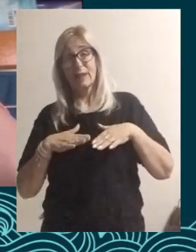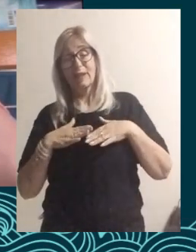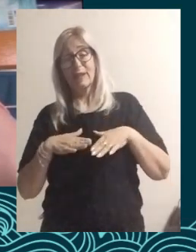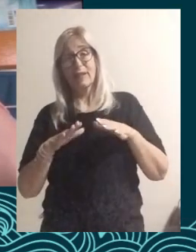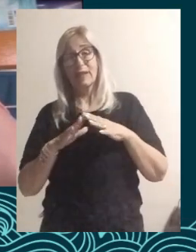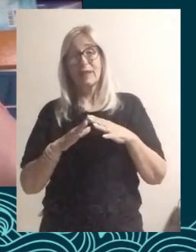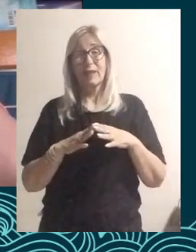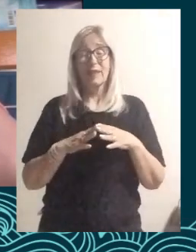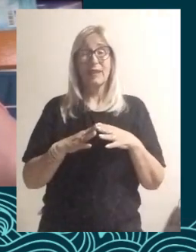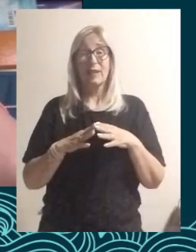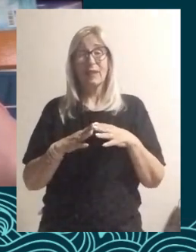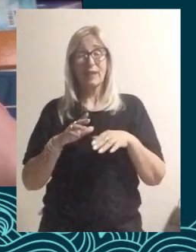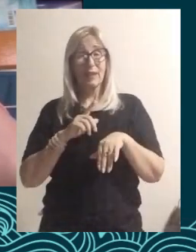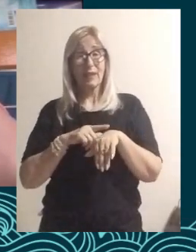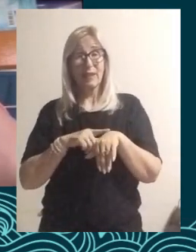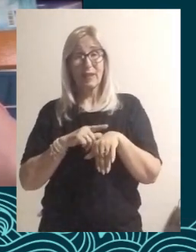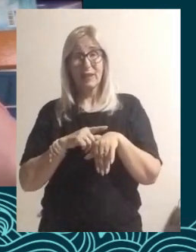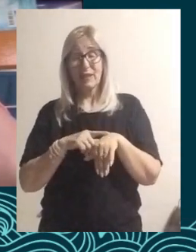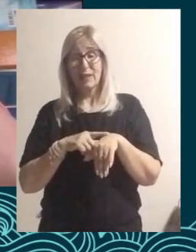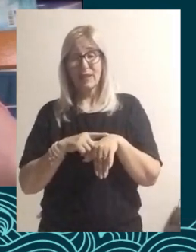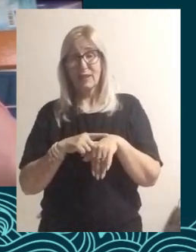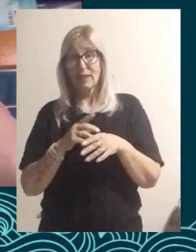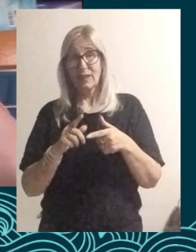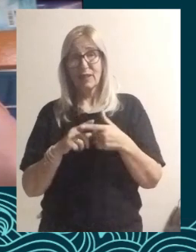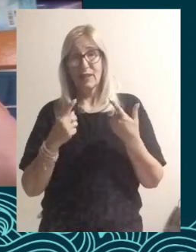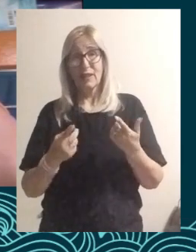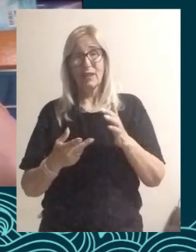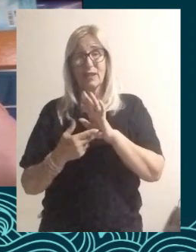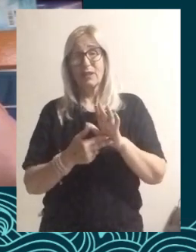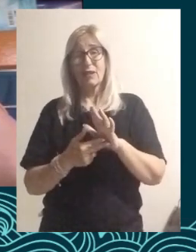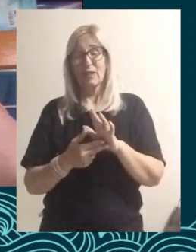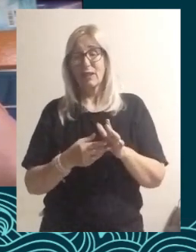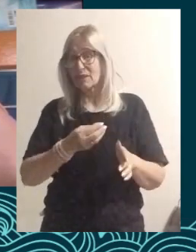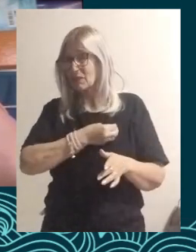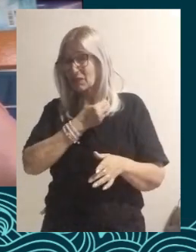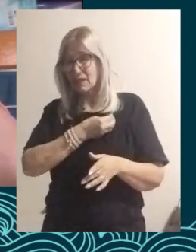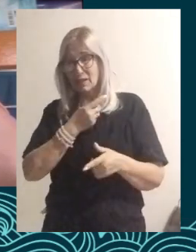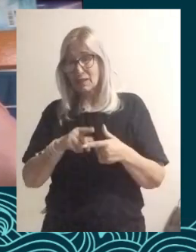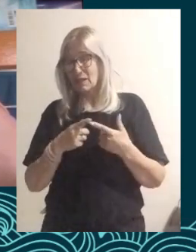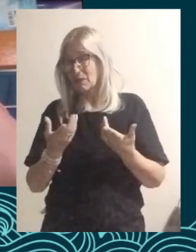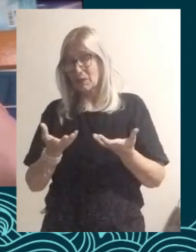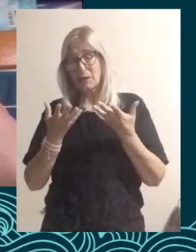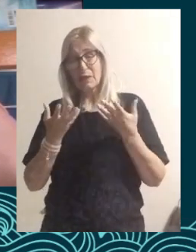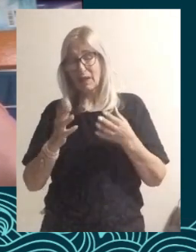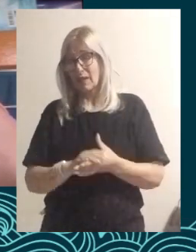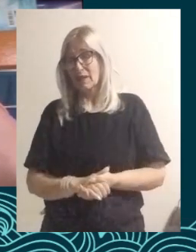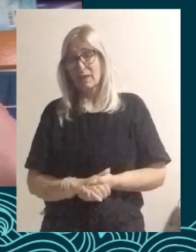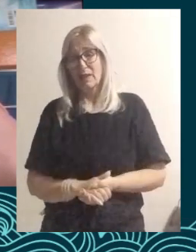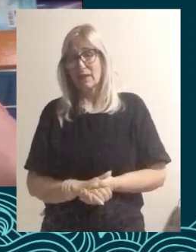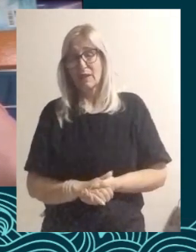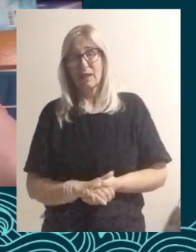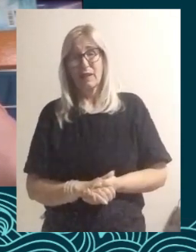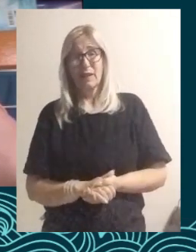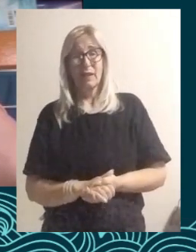Hoje, os momentos de calmaria, talvez são momentos em que eu estou vivendo coisas que não necessariamente eu gostaria de estar vivendo. Às vezes não é aquilo